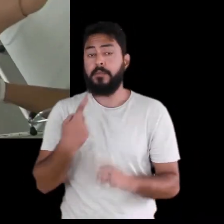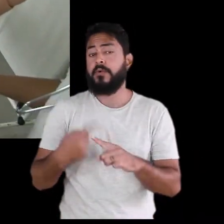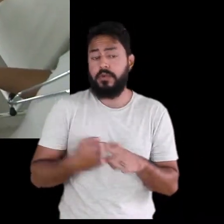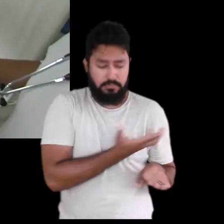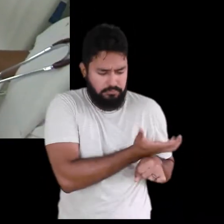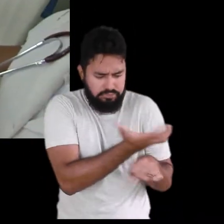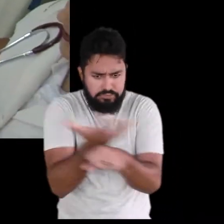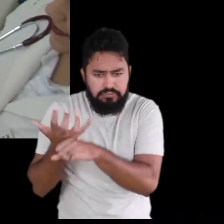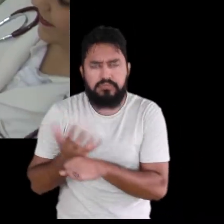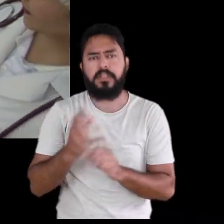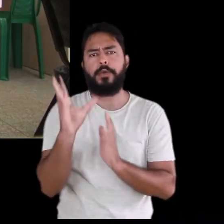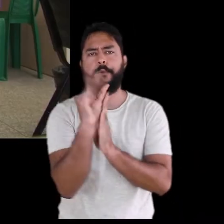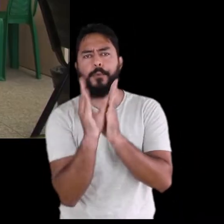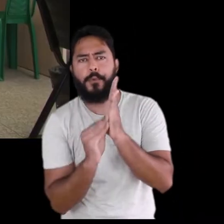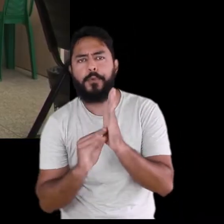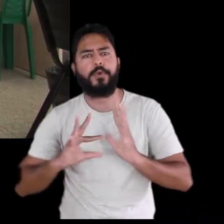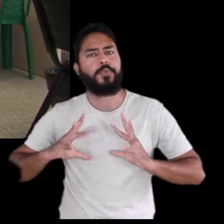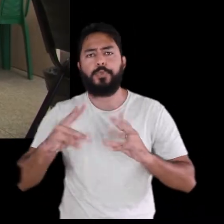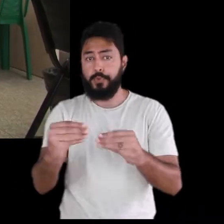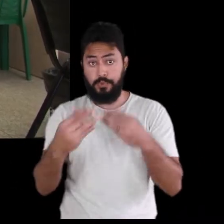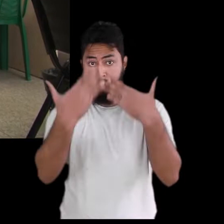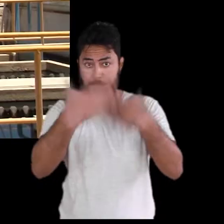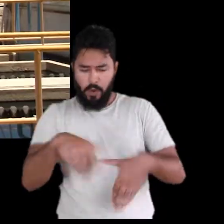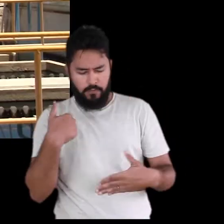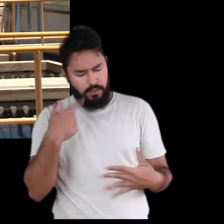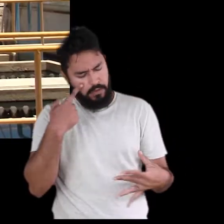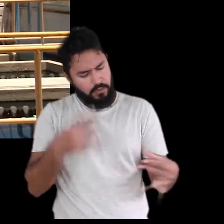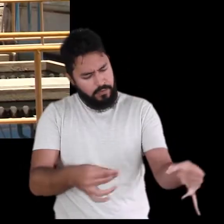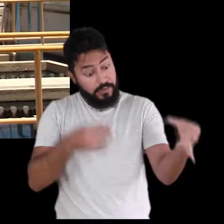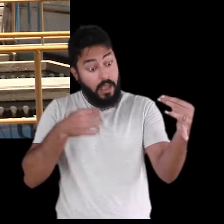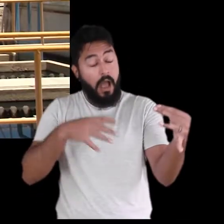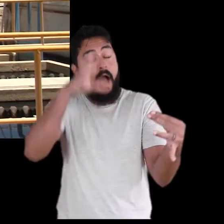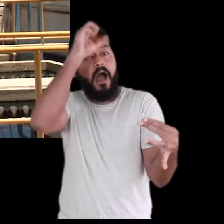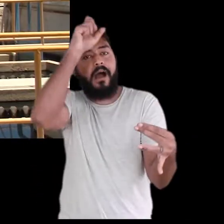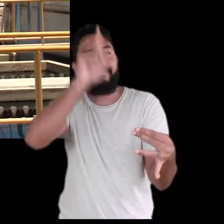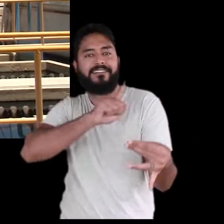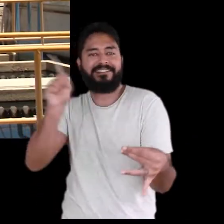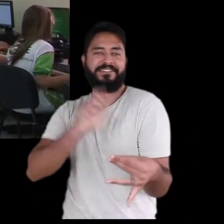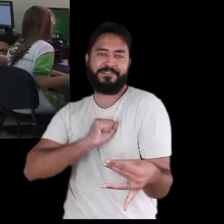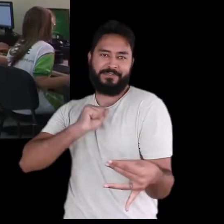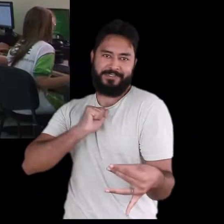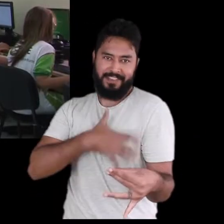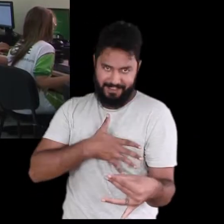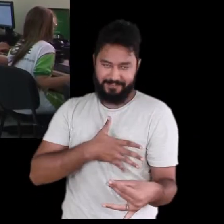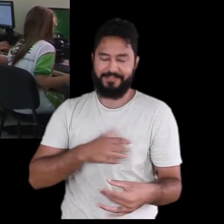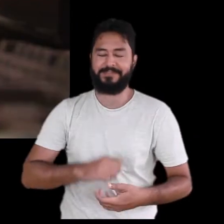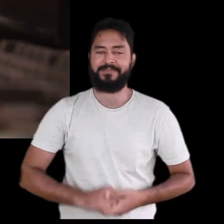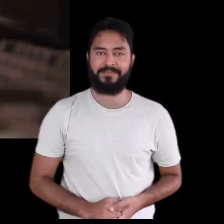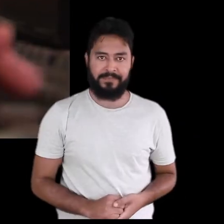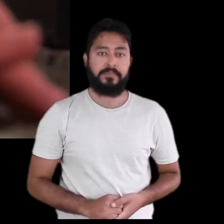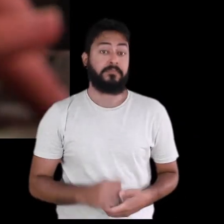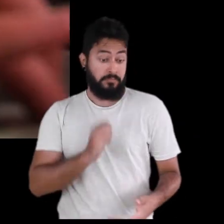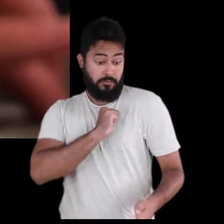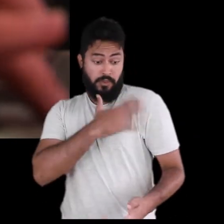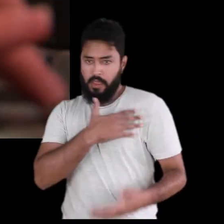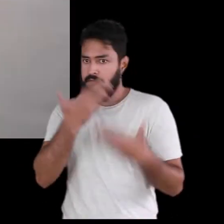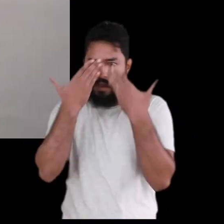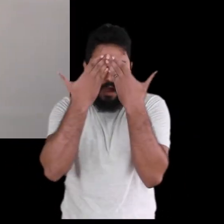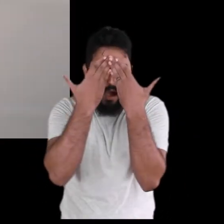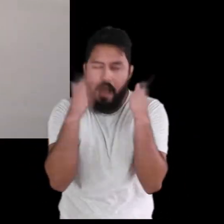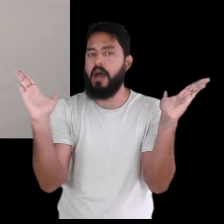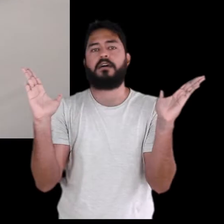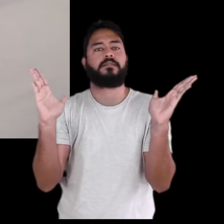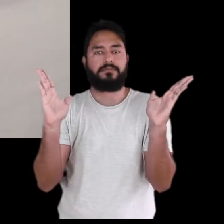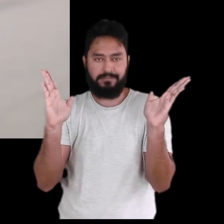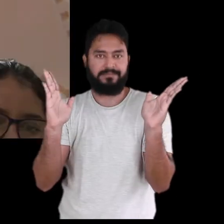todas as disciplinas todo o conteúdo aplicado na prova eu só tenho condições de realizar de vida aprendizados que eu fiz no curso eu